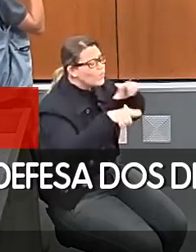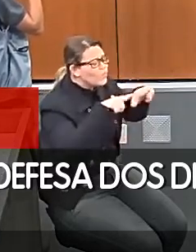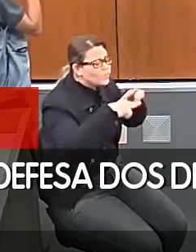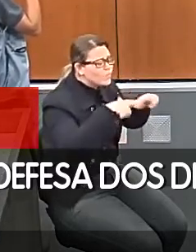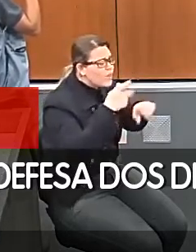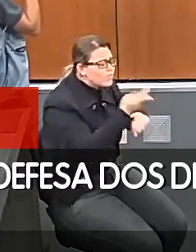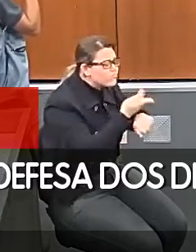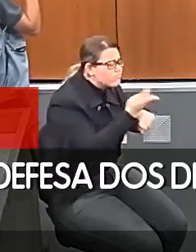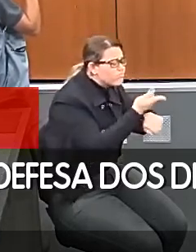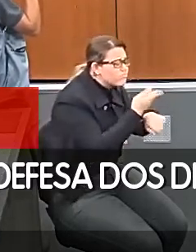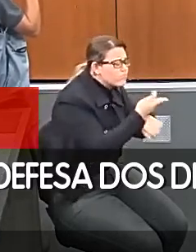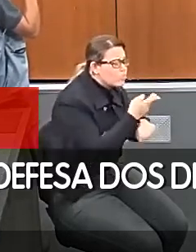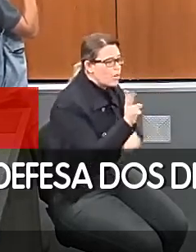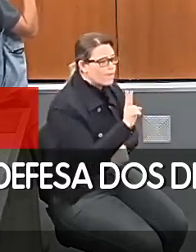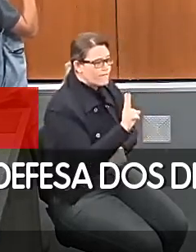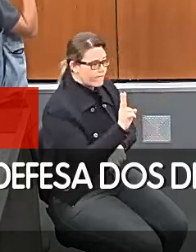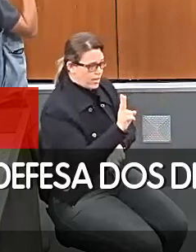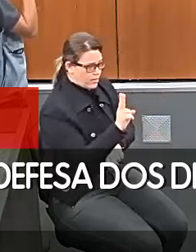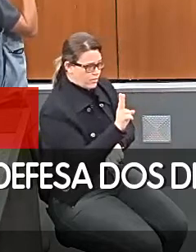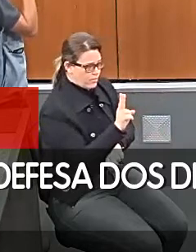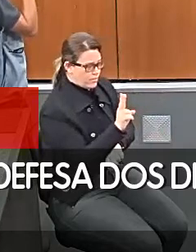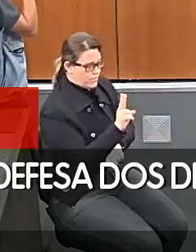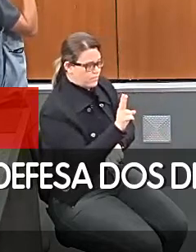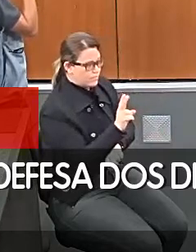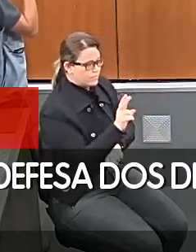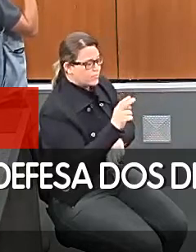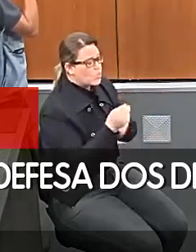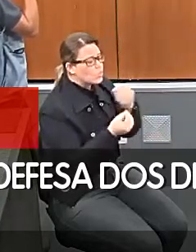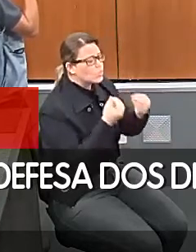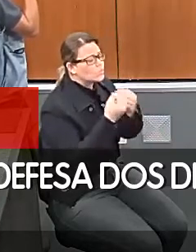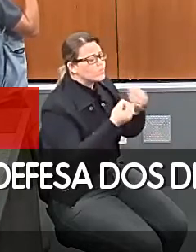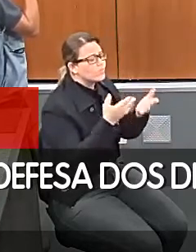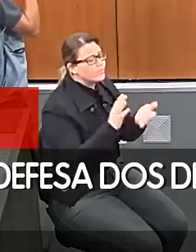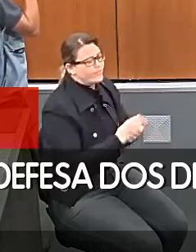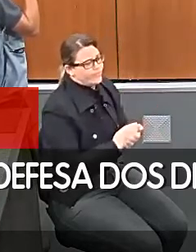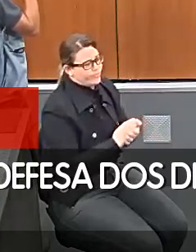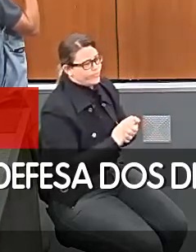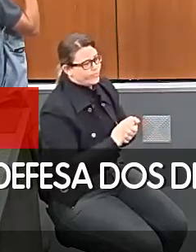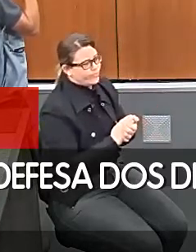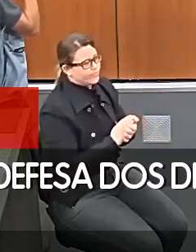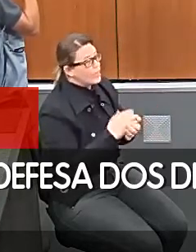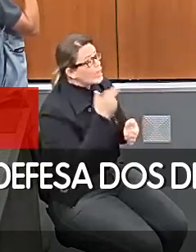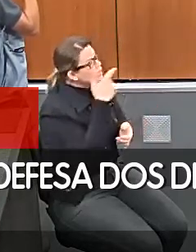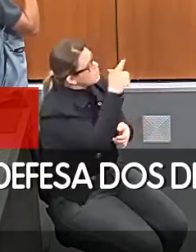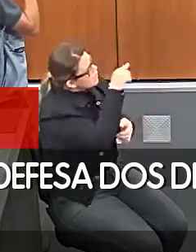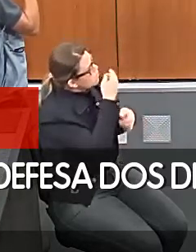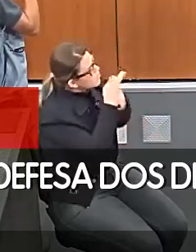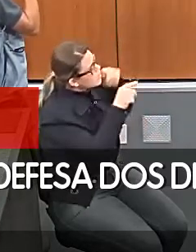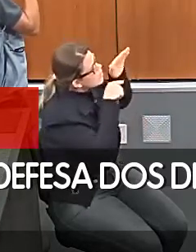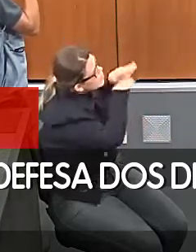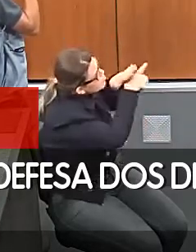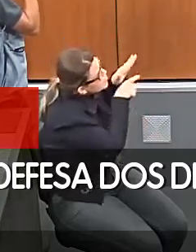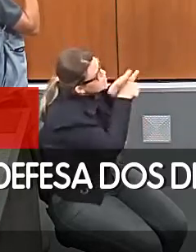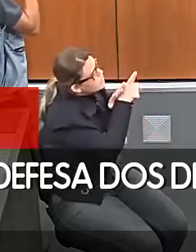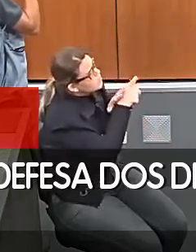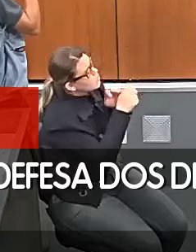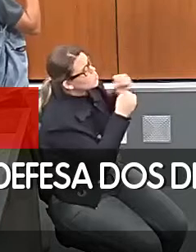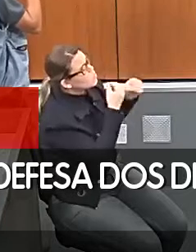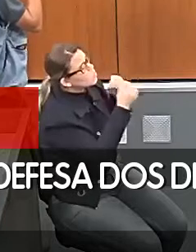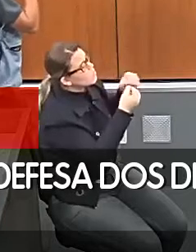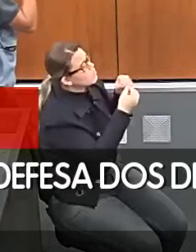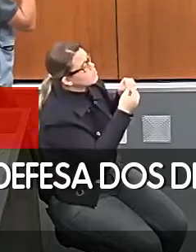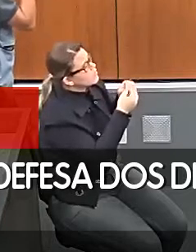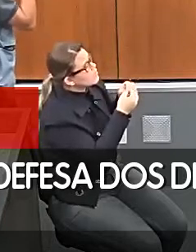vaga e não tem quem os compreenda, não tem com quem converse. A senhora tem alguma experiência de pontos estratégicos que não